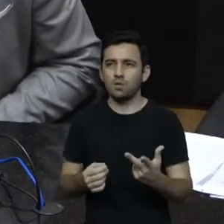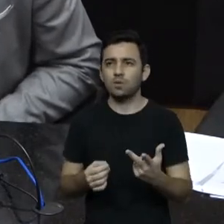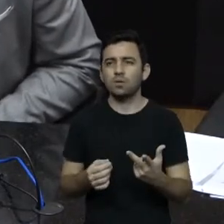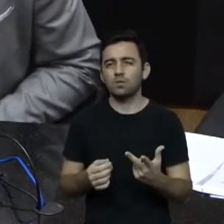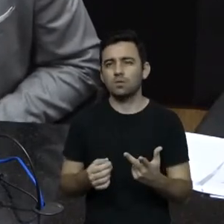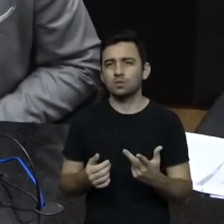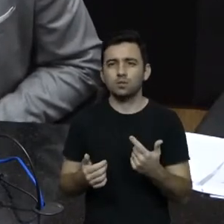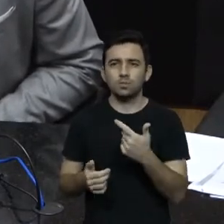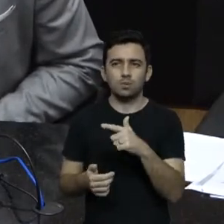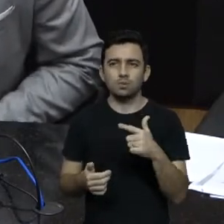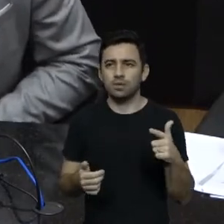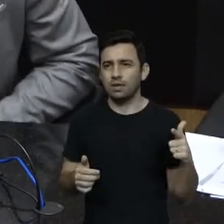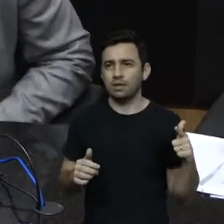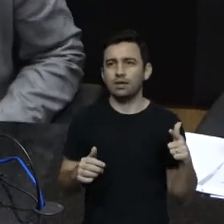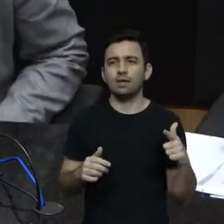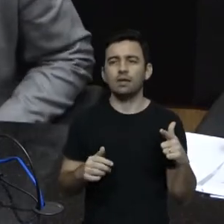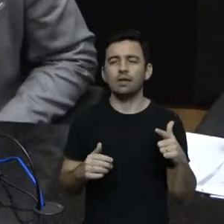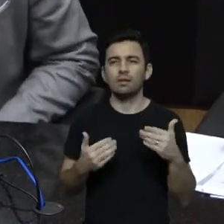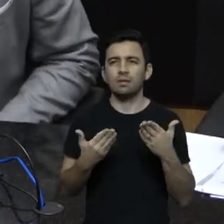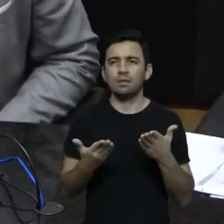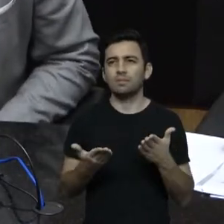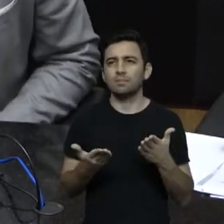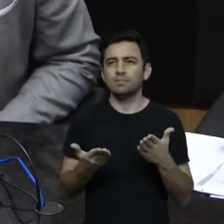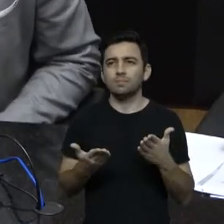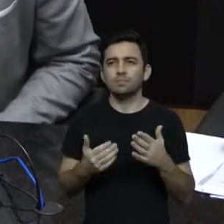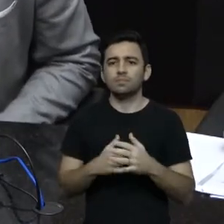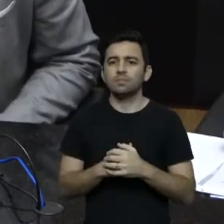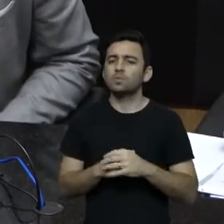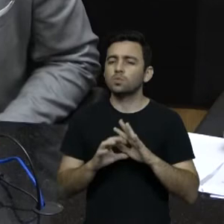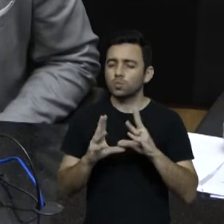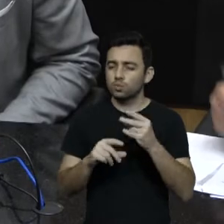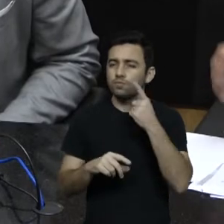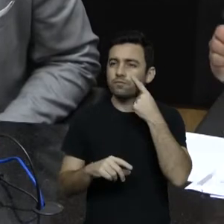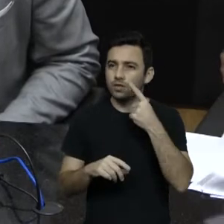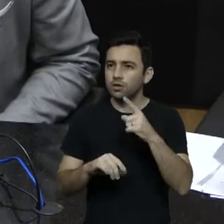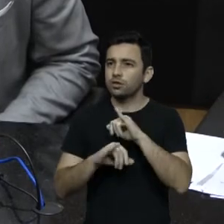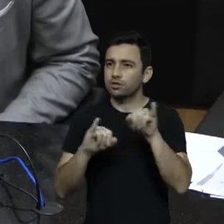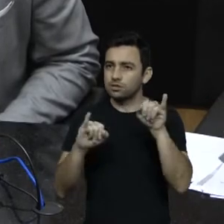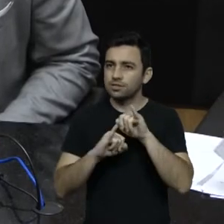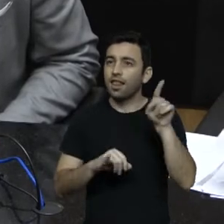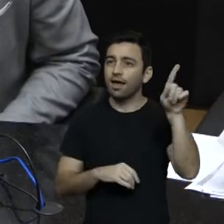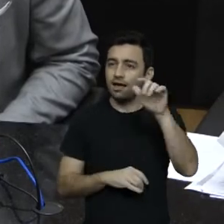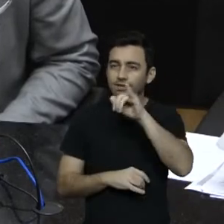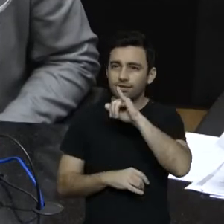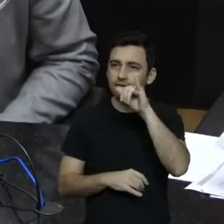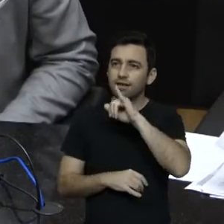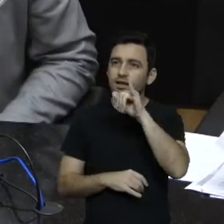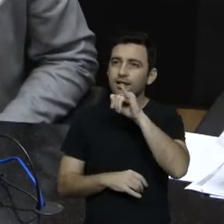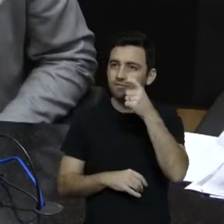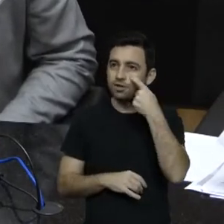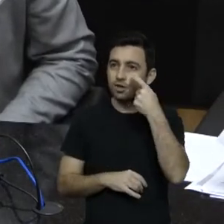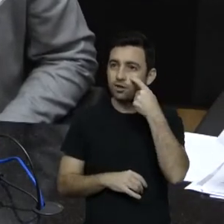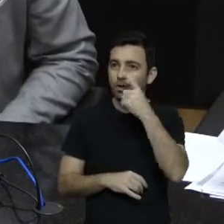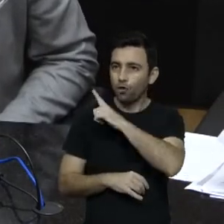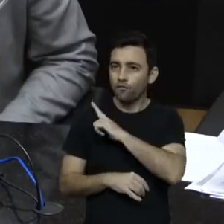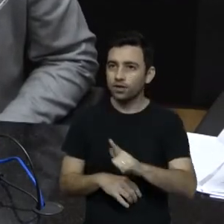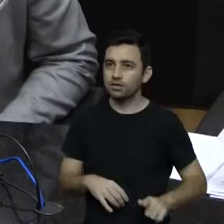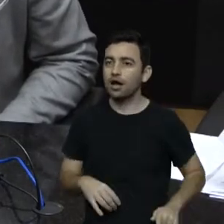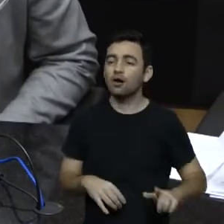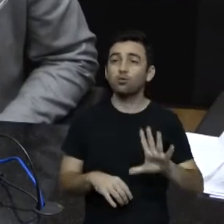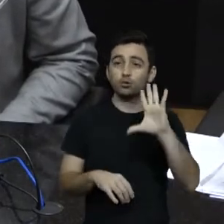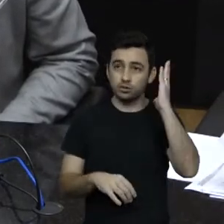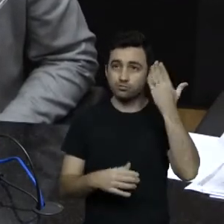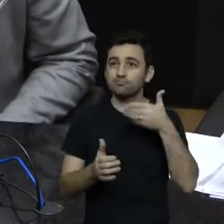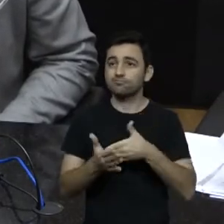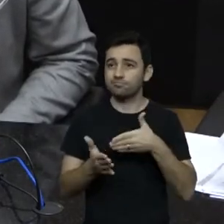anos e quem costuma ver as notícias estão vendo que estão fazendo lá na Itália agora lá com o próprio governo em relação às restrições